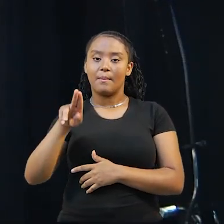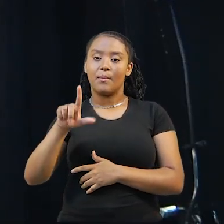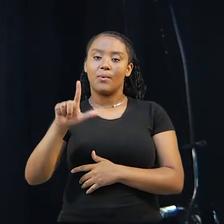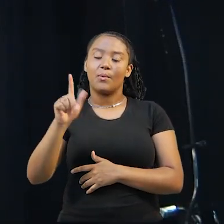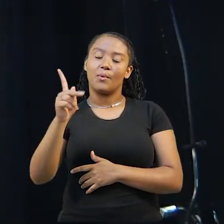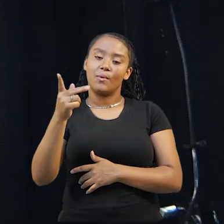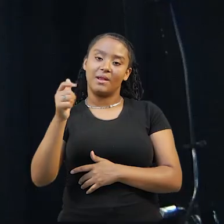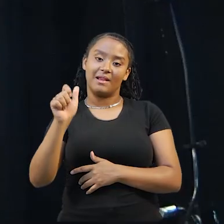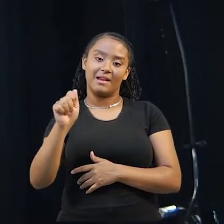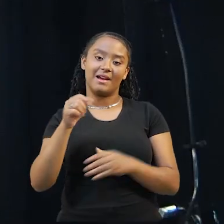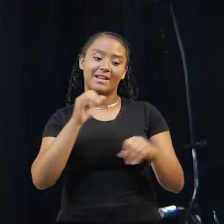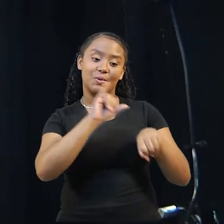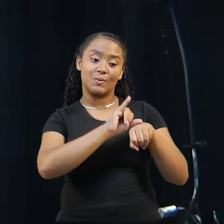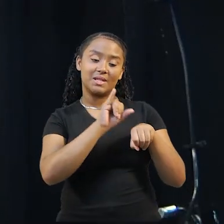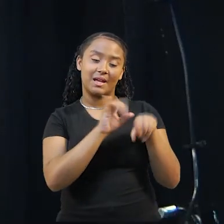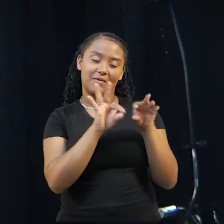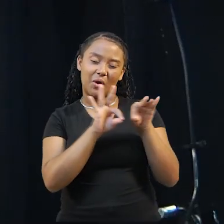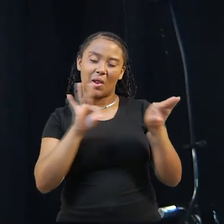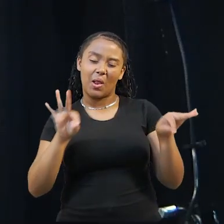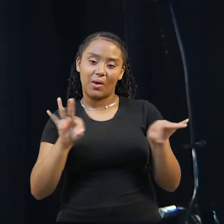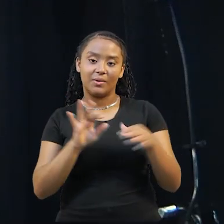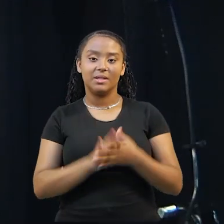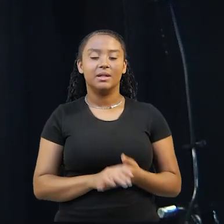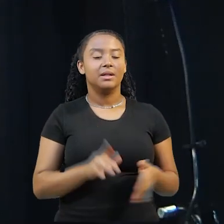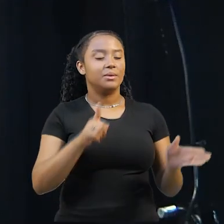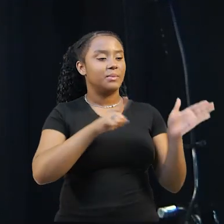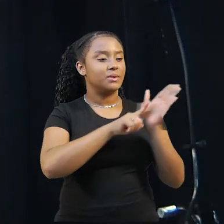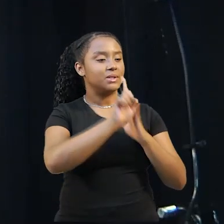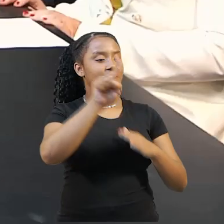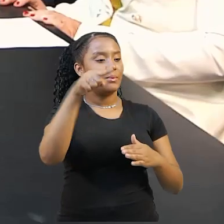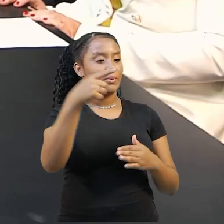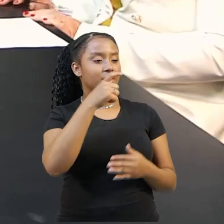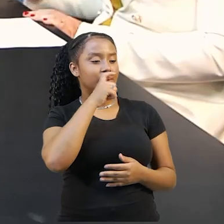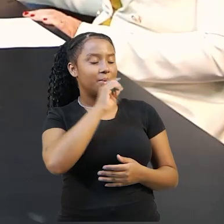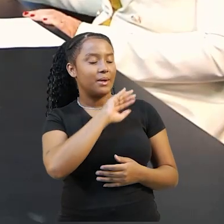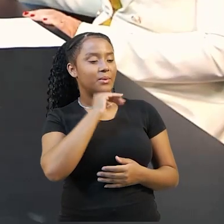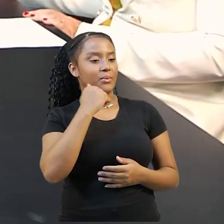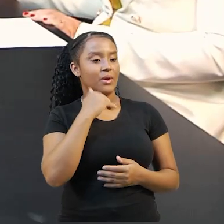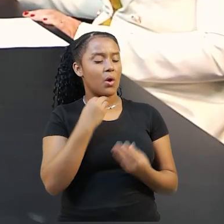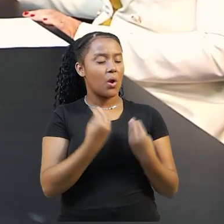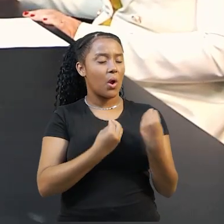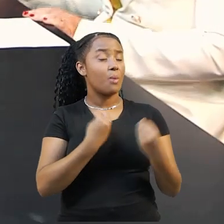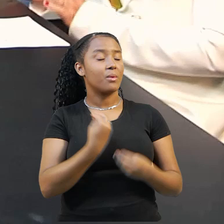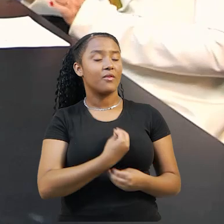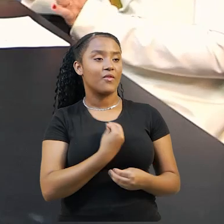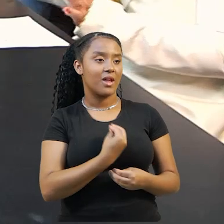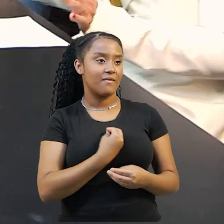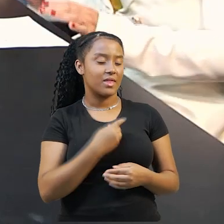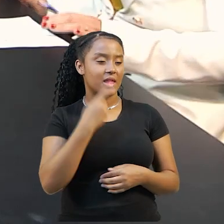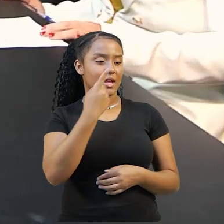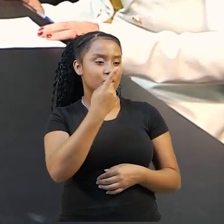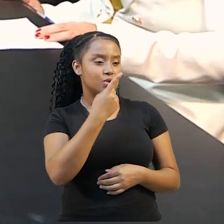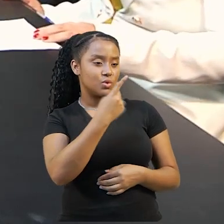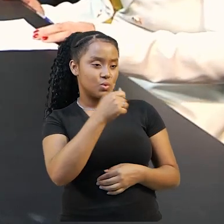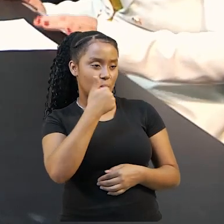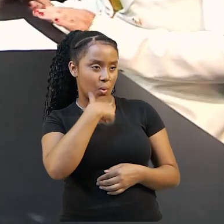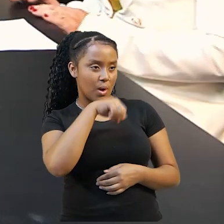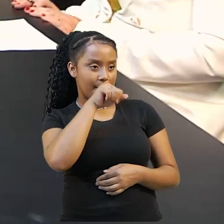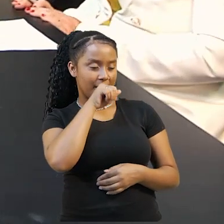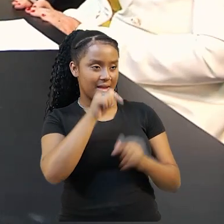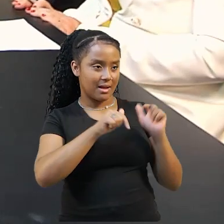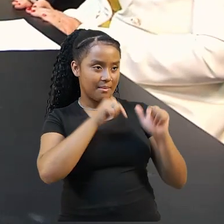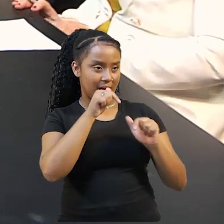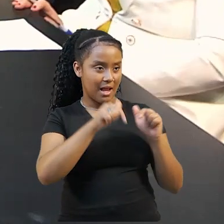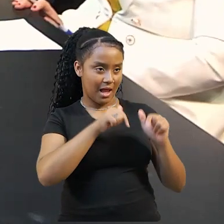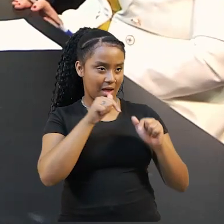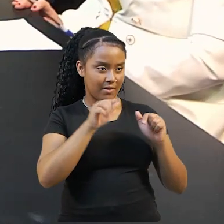centro. E como foi a vida depois da perda do seu pai? A sua mãe trabalhava fora e vocês, como ficavam? Pois